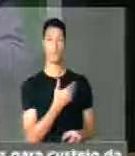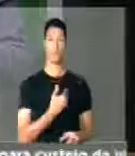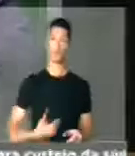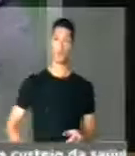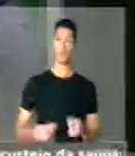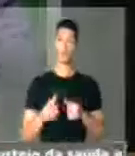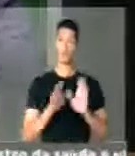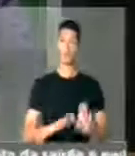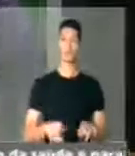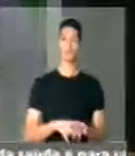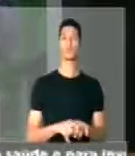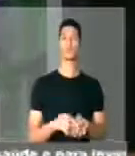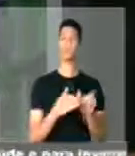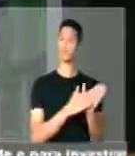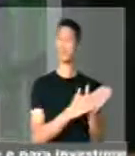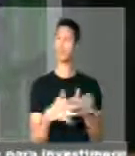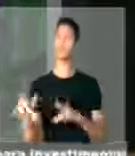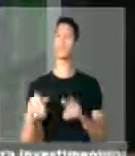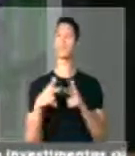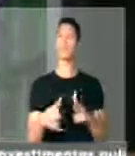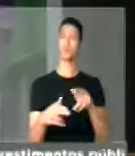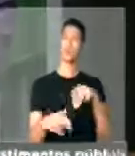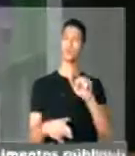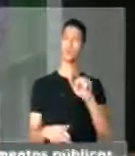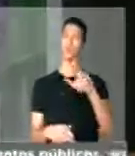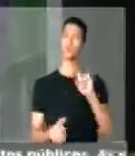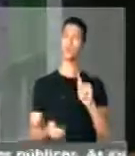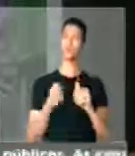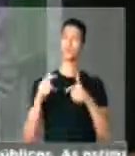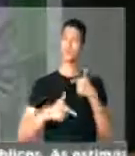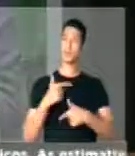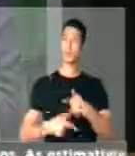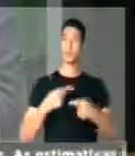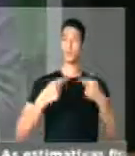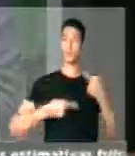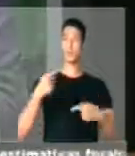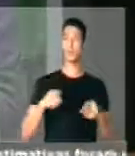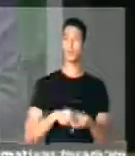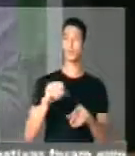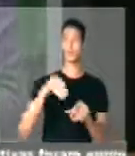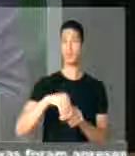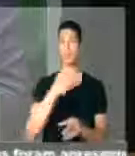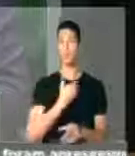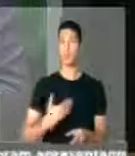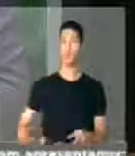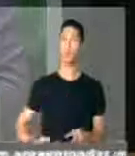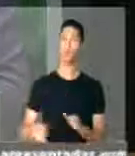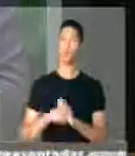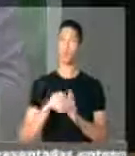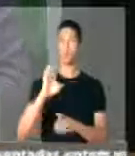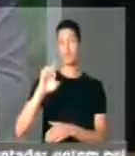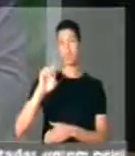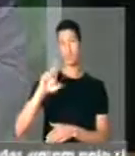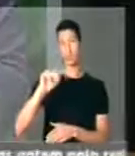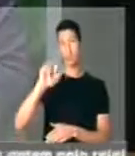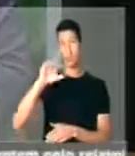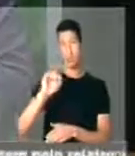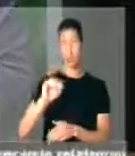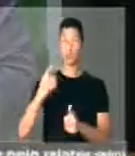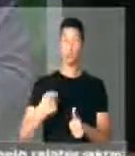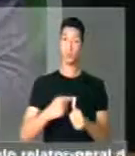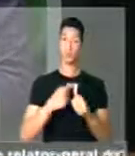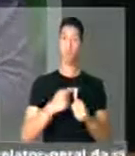e que prosseguiram como marca de uma atuação política também no governo de Eduardo.